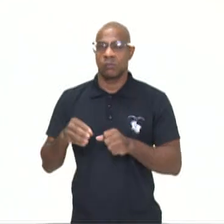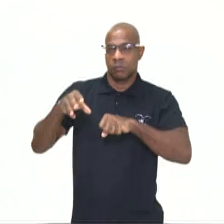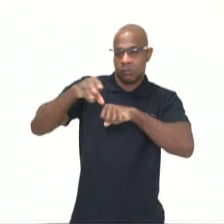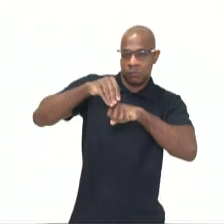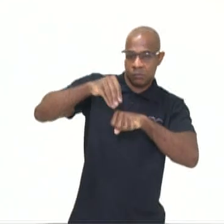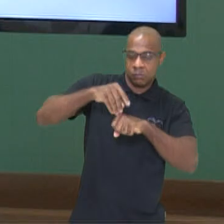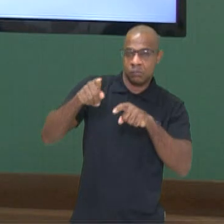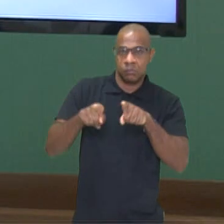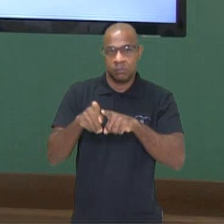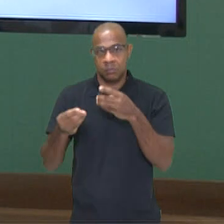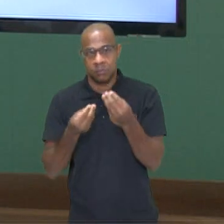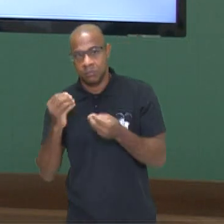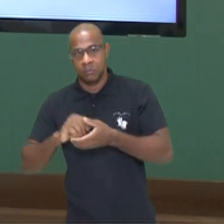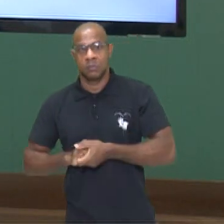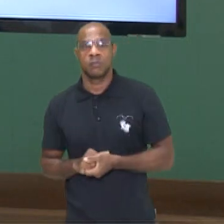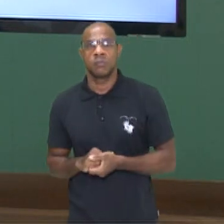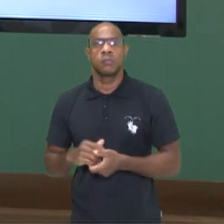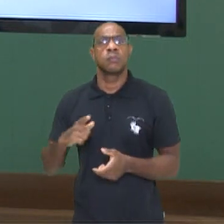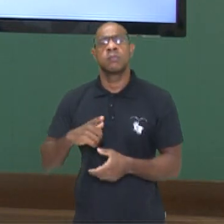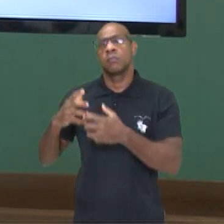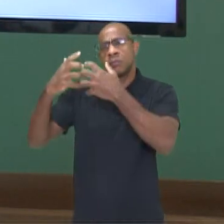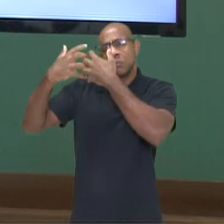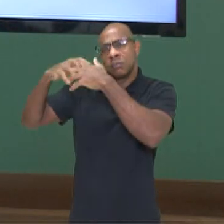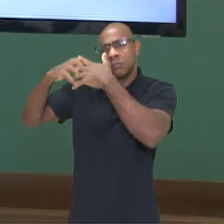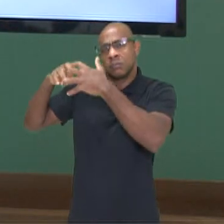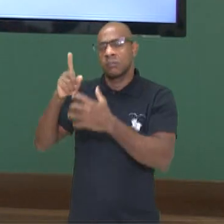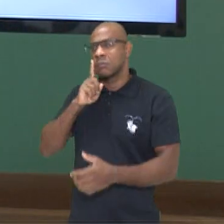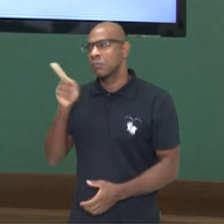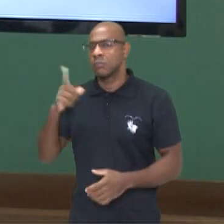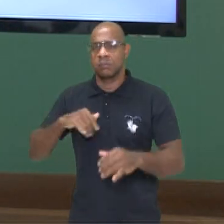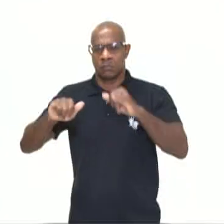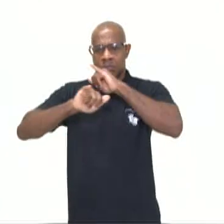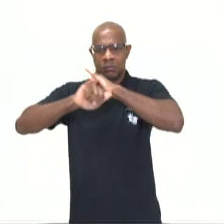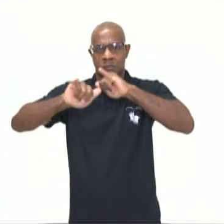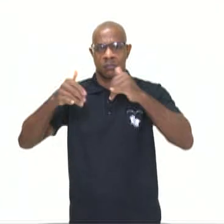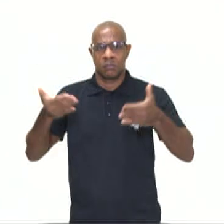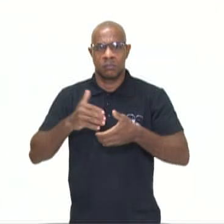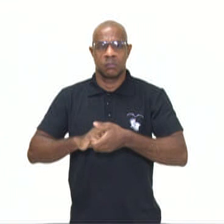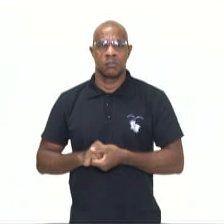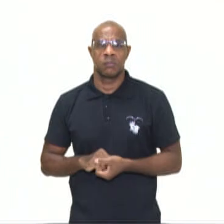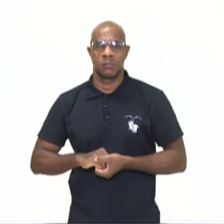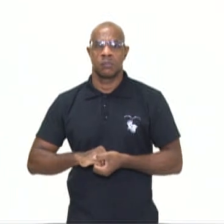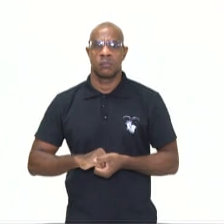objetivo, nós temos aqui uma reflexão sobre uma manchete. Leia comigo.